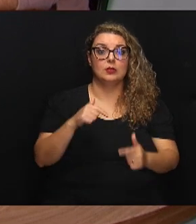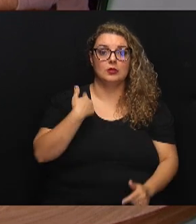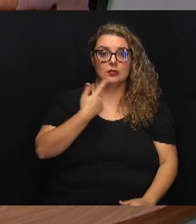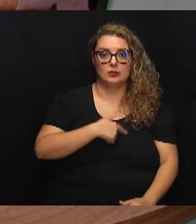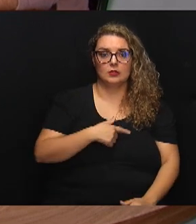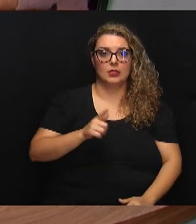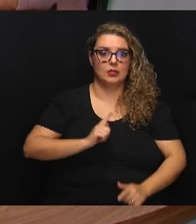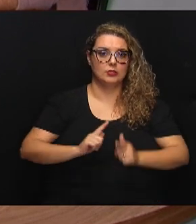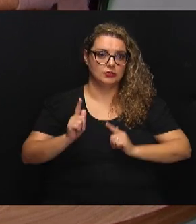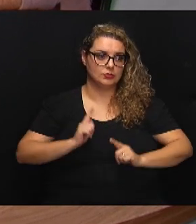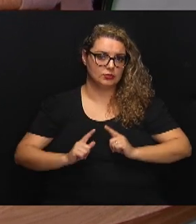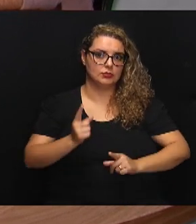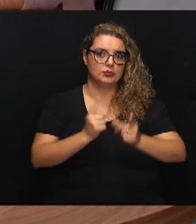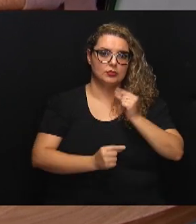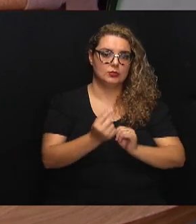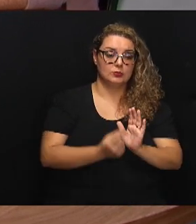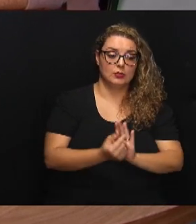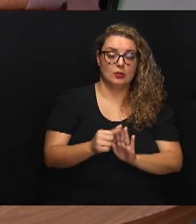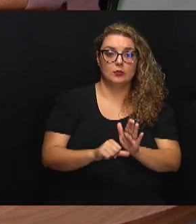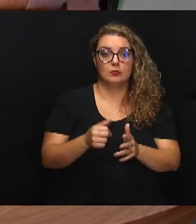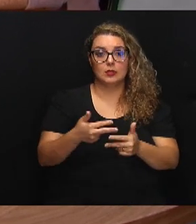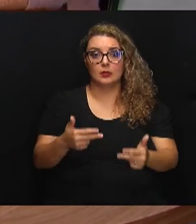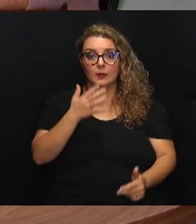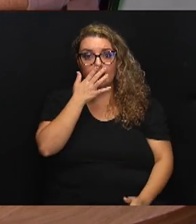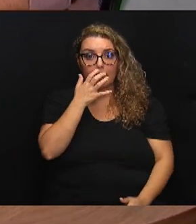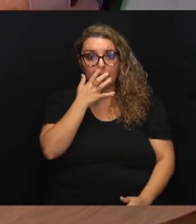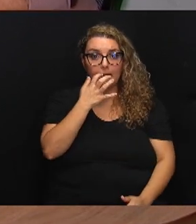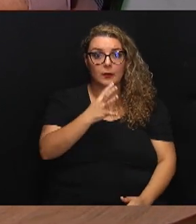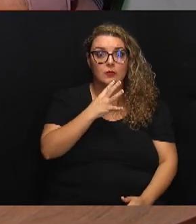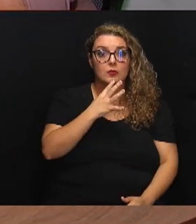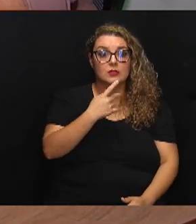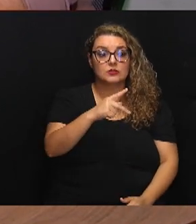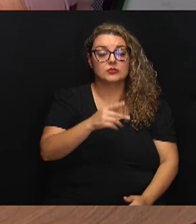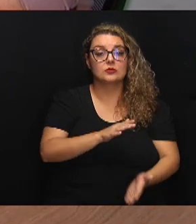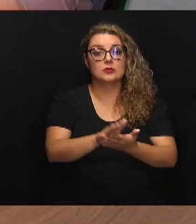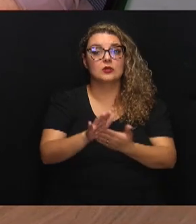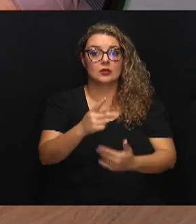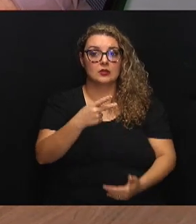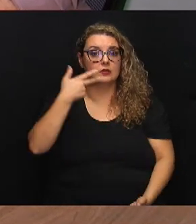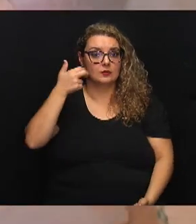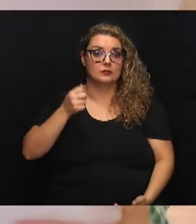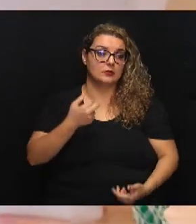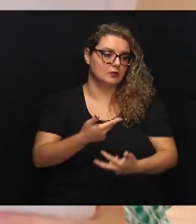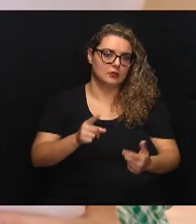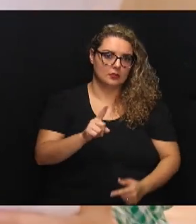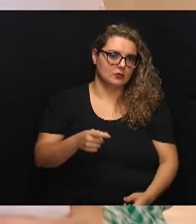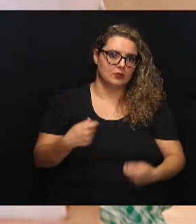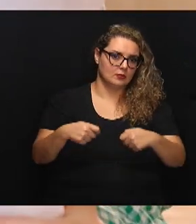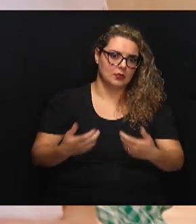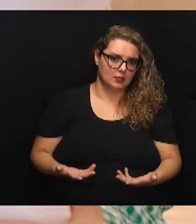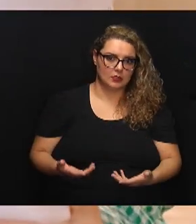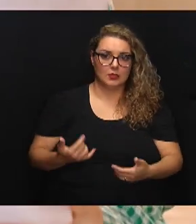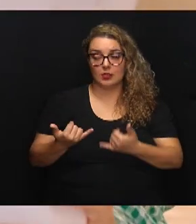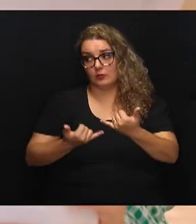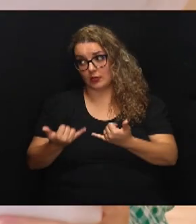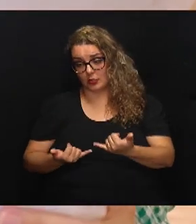gestão do nosso orçamento. O primeiro passo é conheça seus gastos, Rafael. Tem muitos gastos que às vezes são desnecessários. Eu brinco muito que